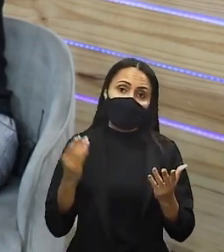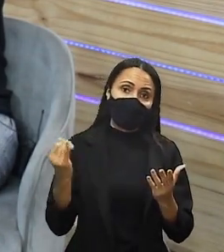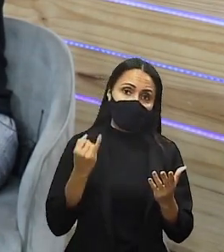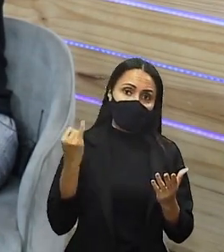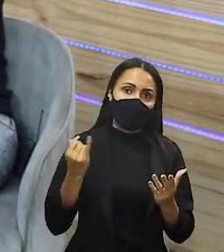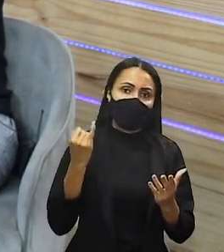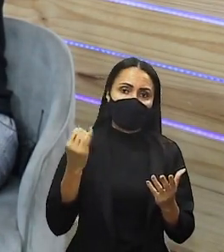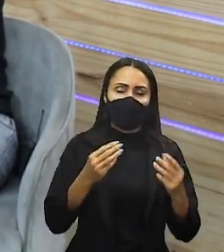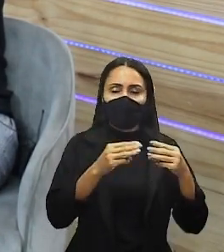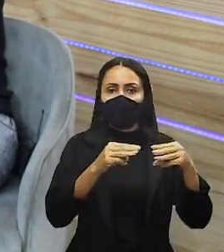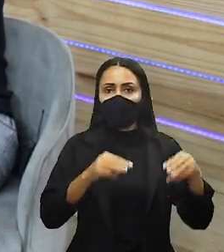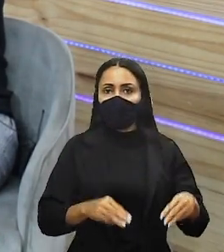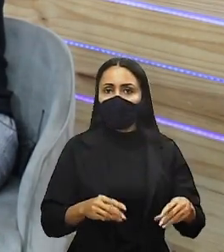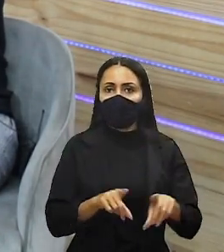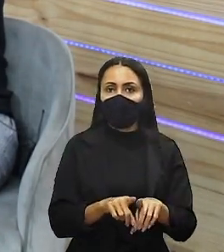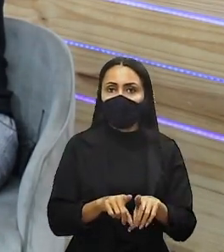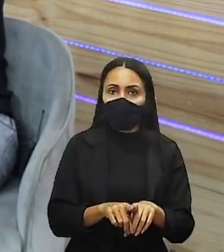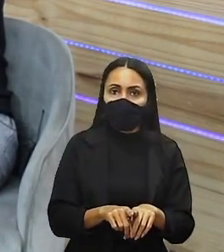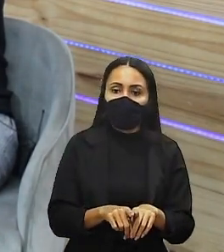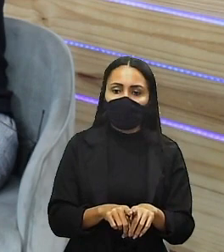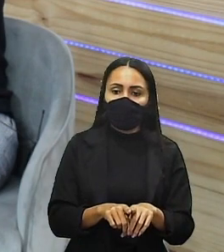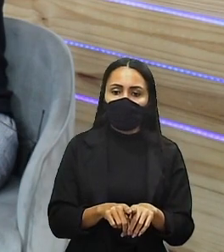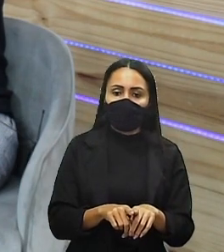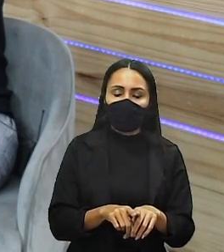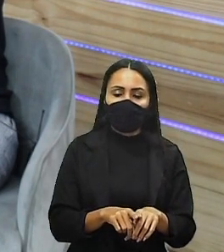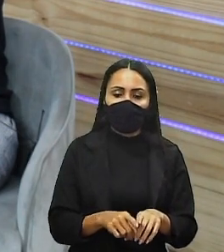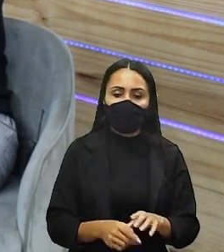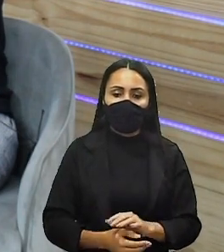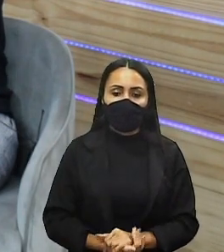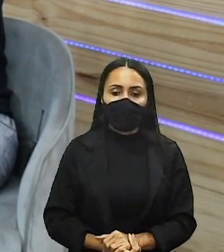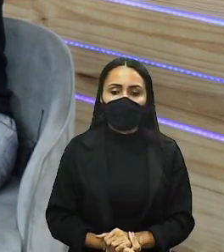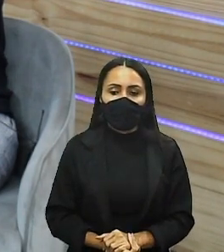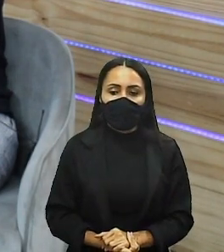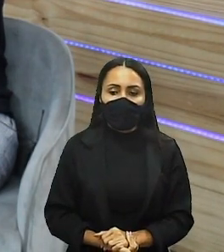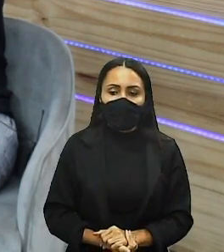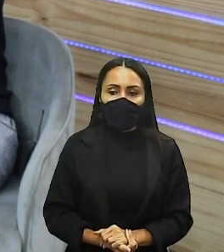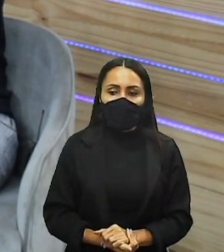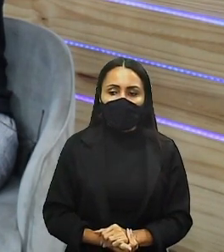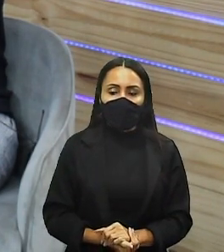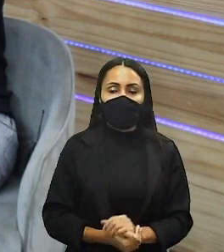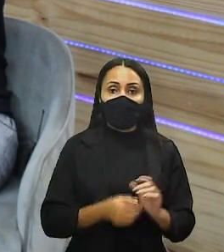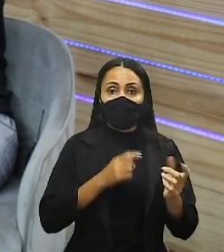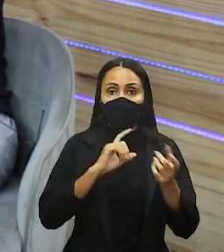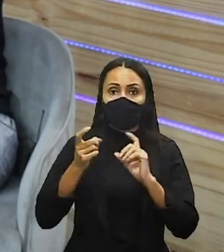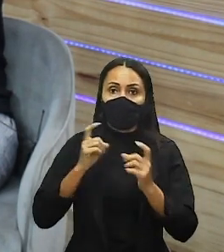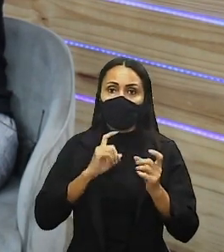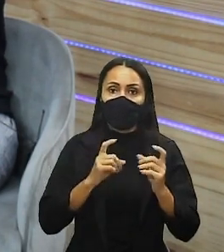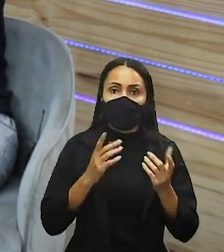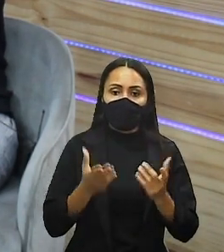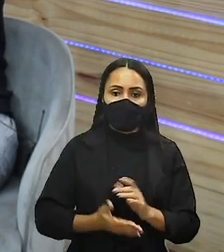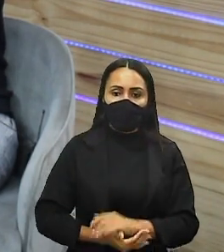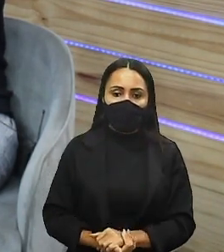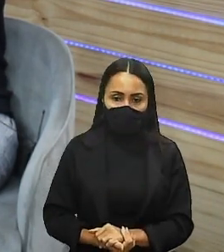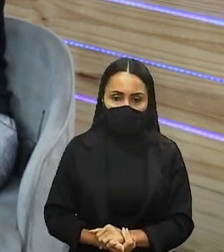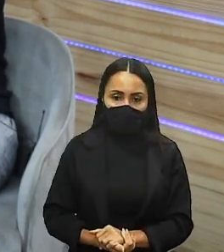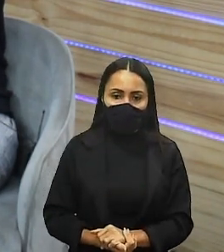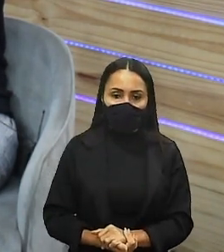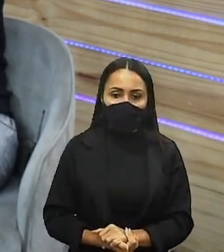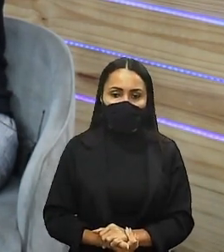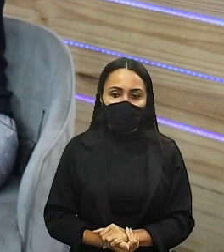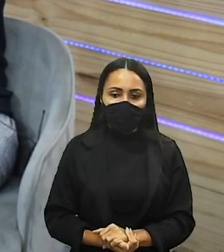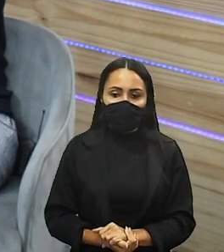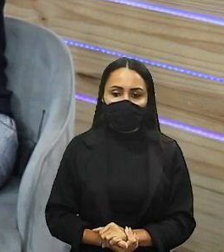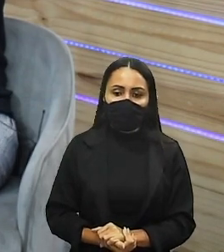o museu está num palco interessantíssimo dessa produção desses discursos. Né? Um povo sem memória é um povo sem identidade. Um povo